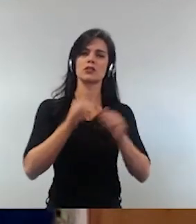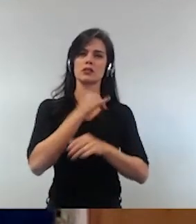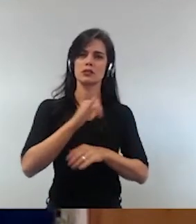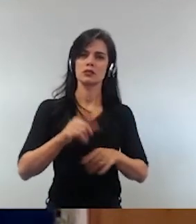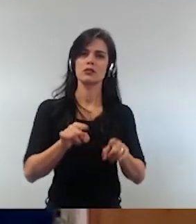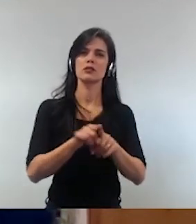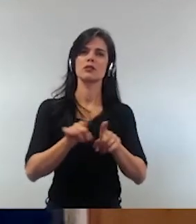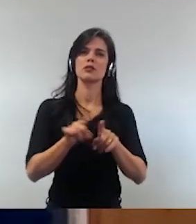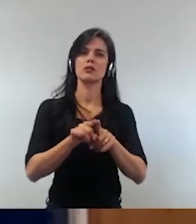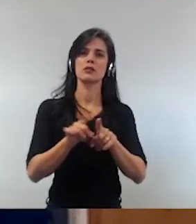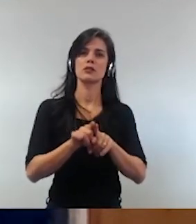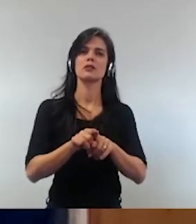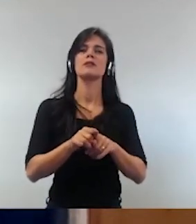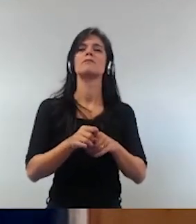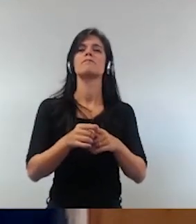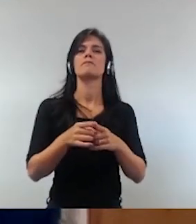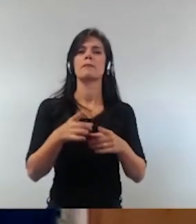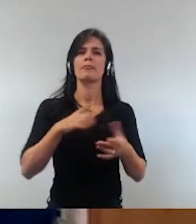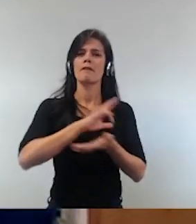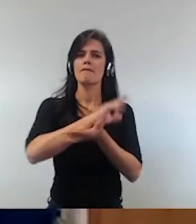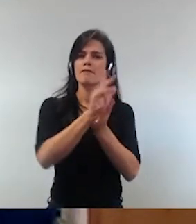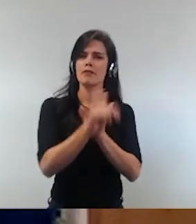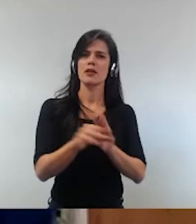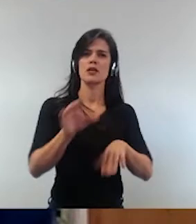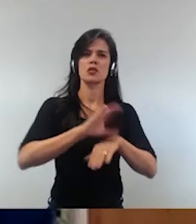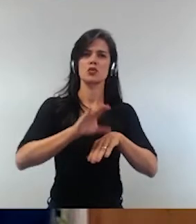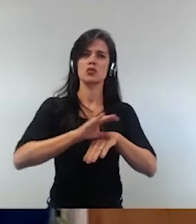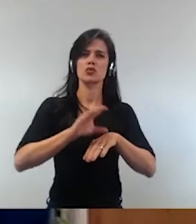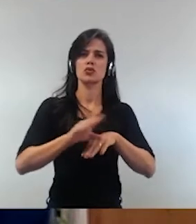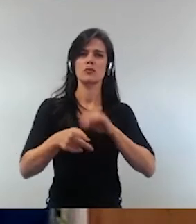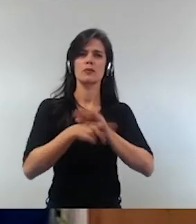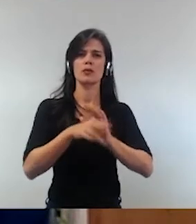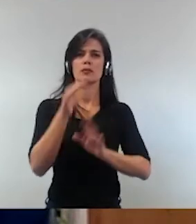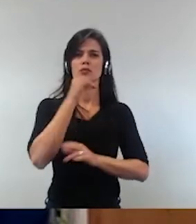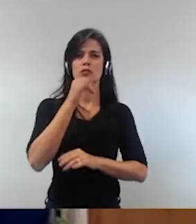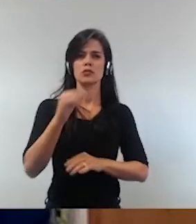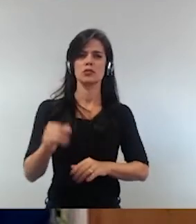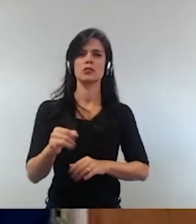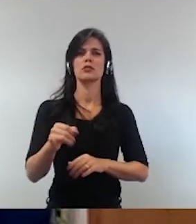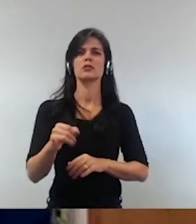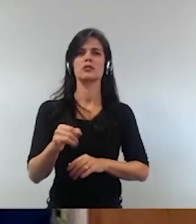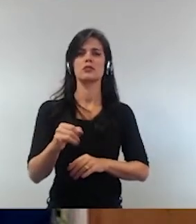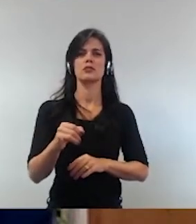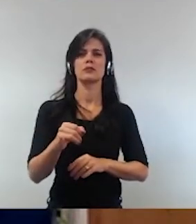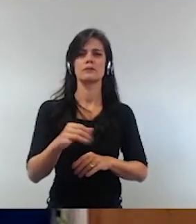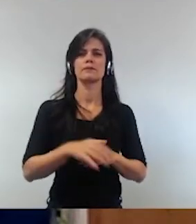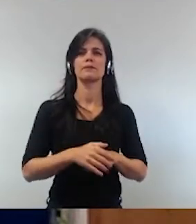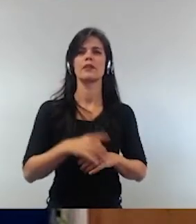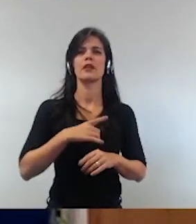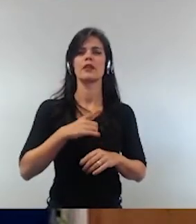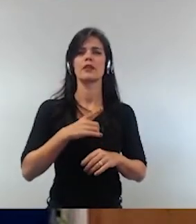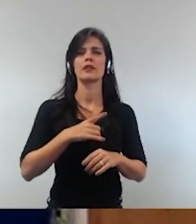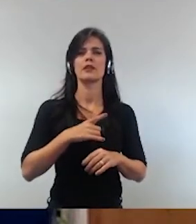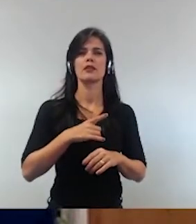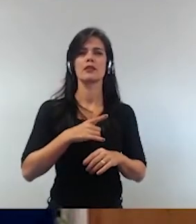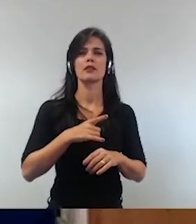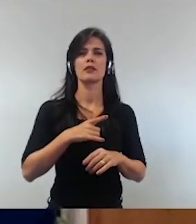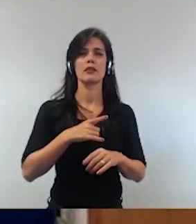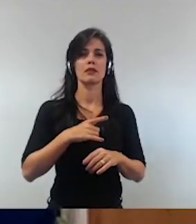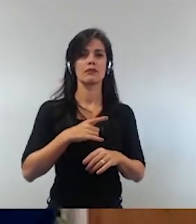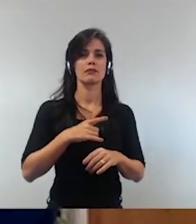de Recuperação Energética de Resíduos, ABREM, e do Waste to Energy Research Technology Brasil. Possui o título Master no